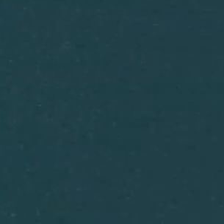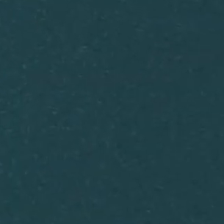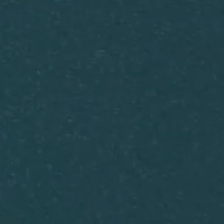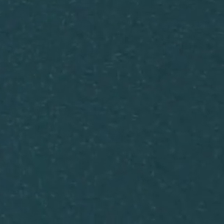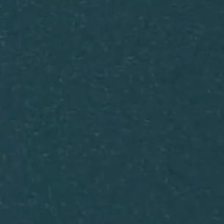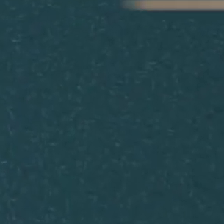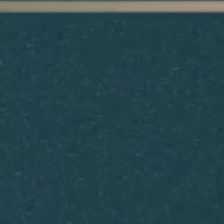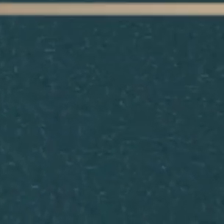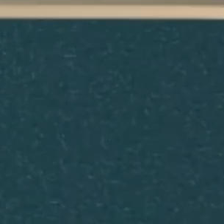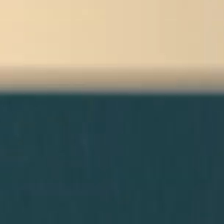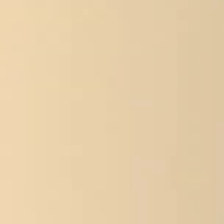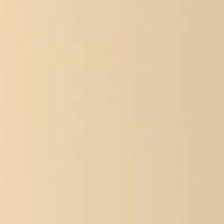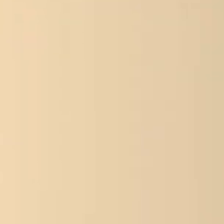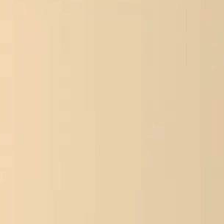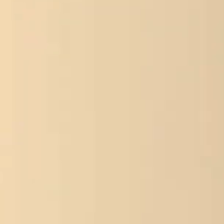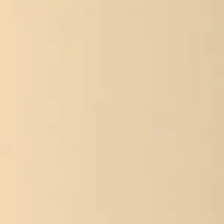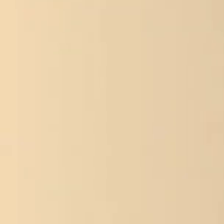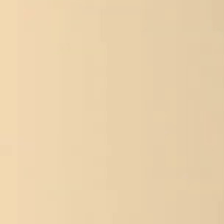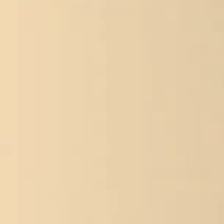Música